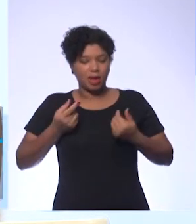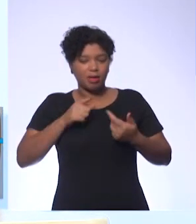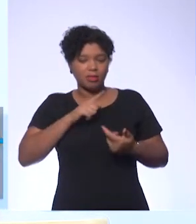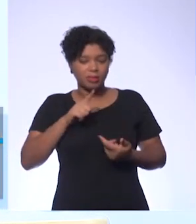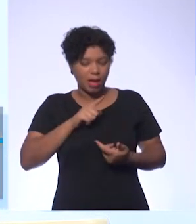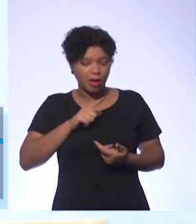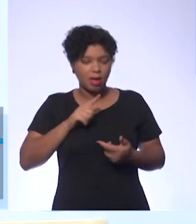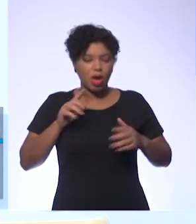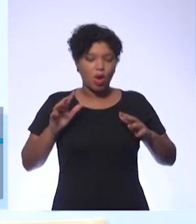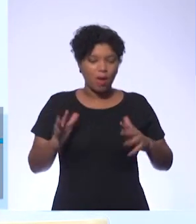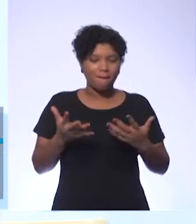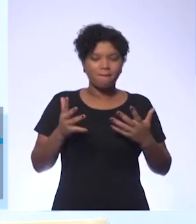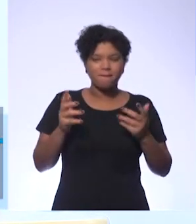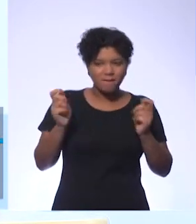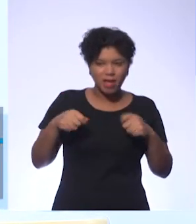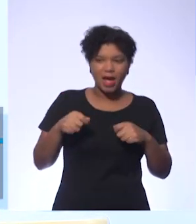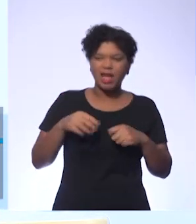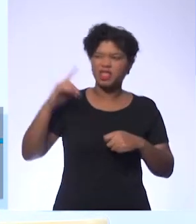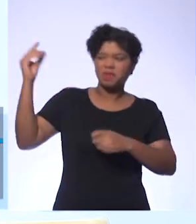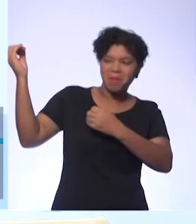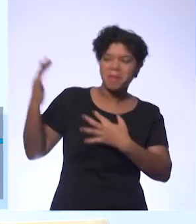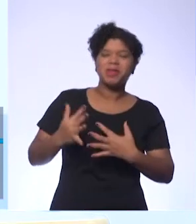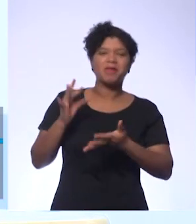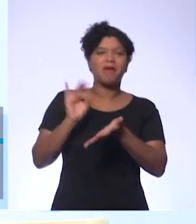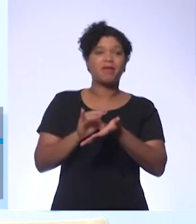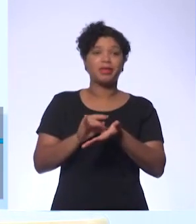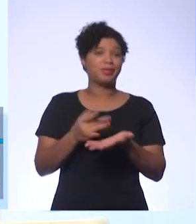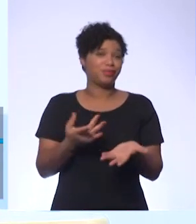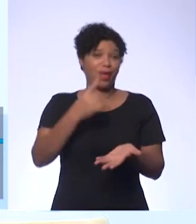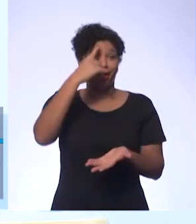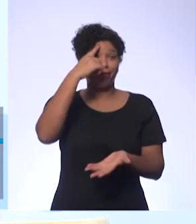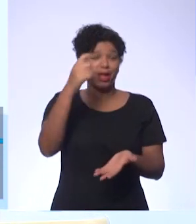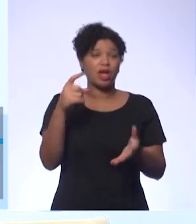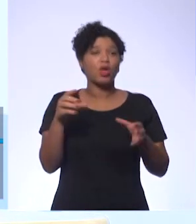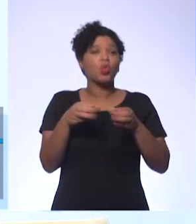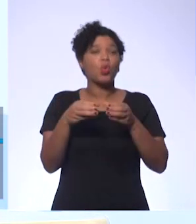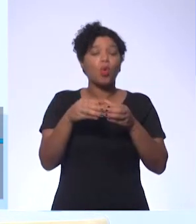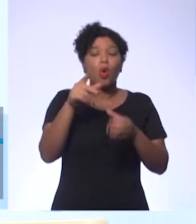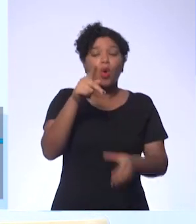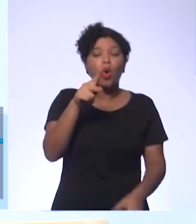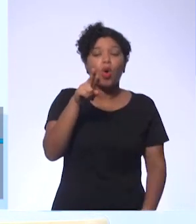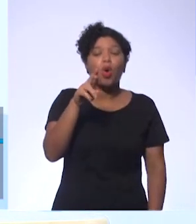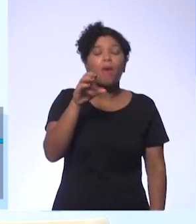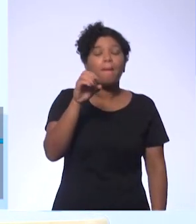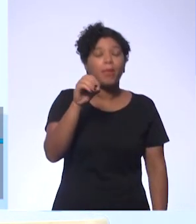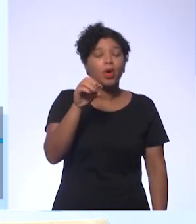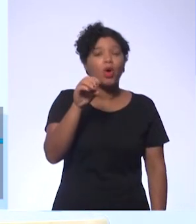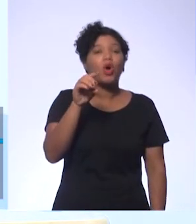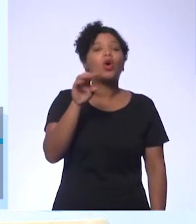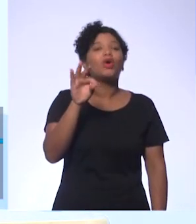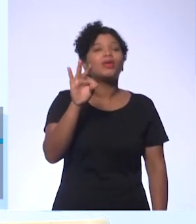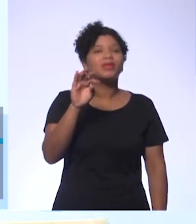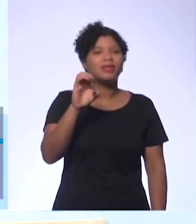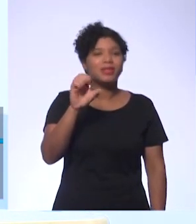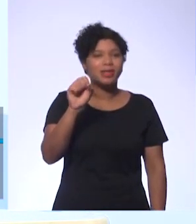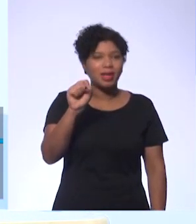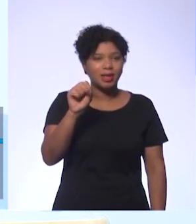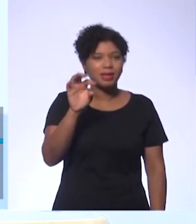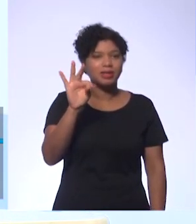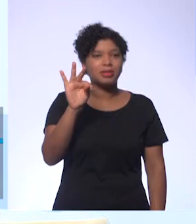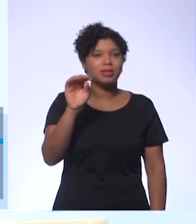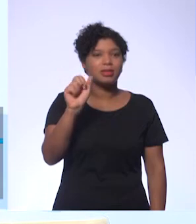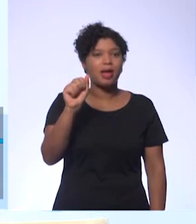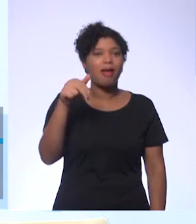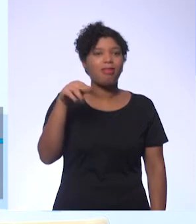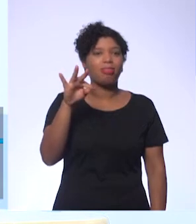Industrial. Então, esse tema, né, da ética protestante, o espírito capitalista, essa cisão que o protestantismo promoveu dentro da